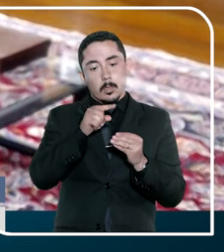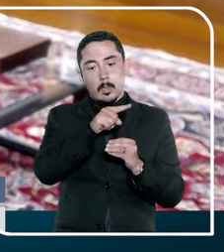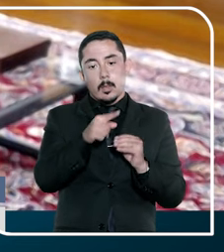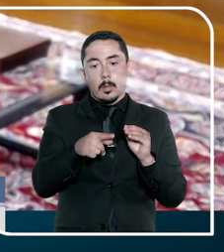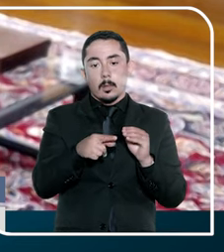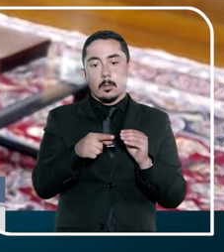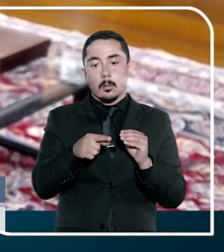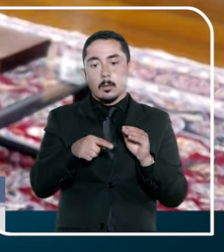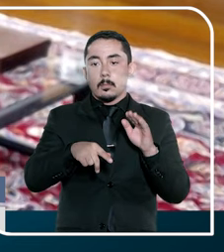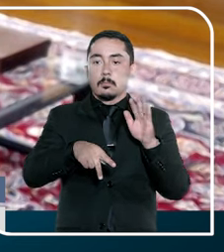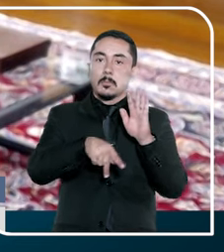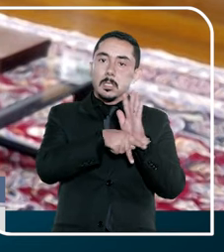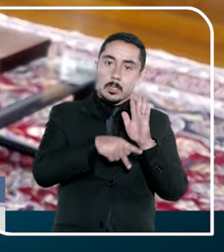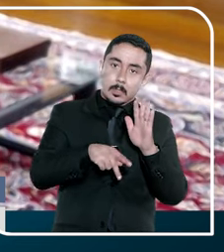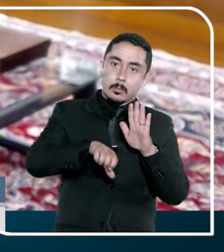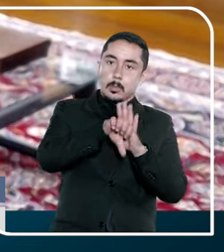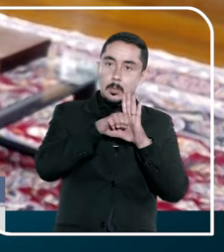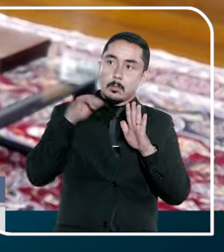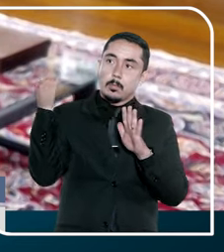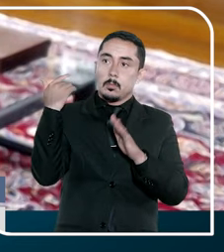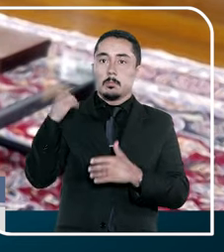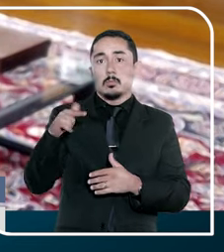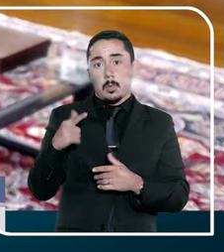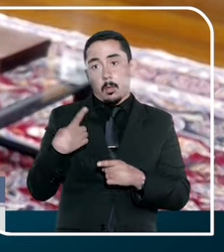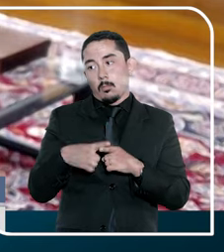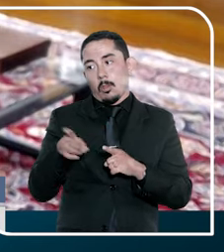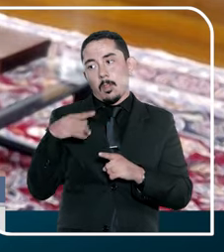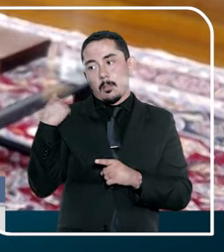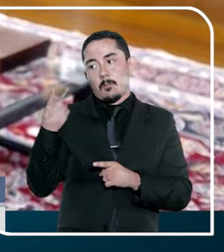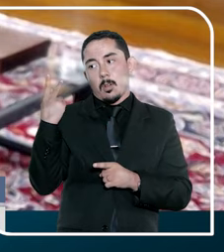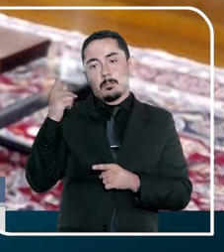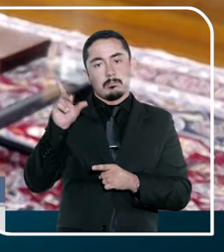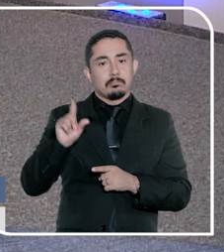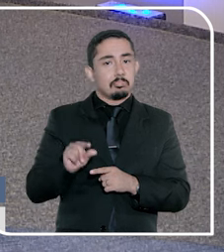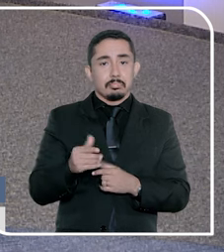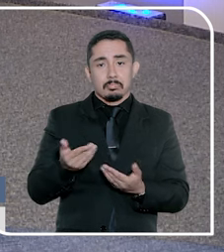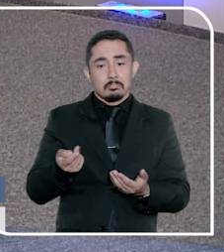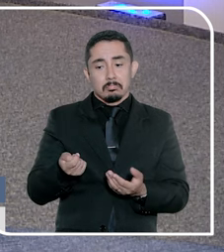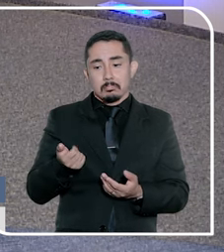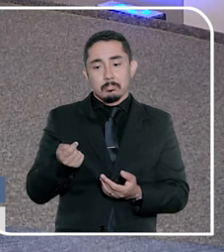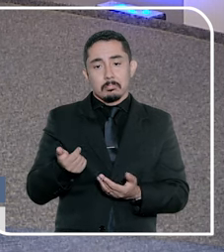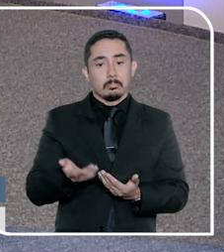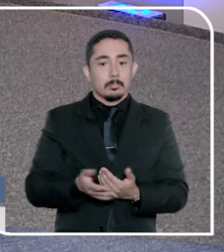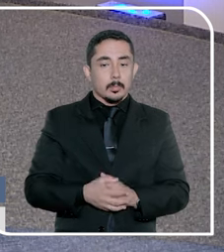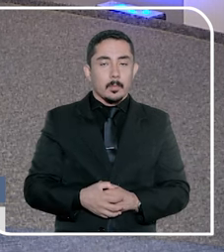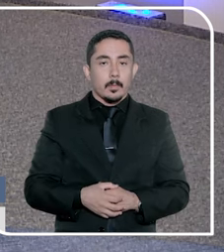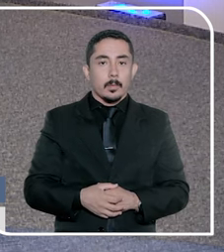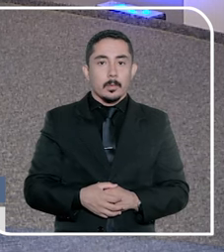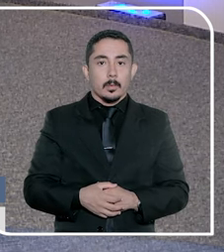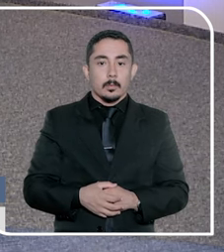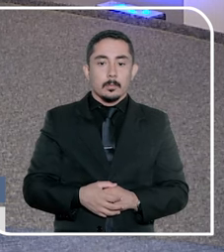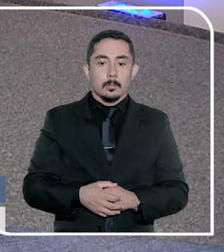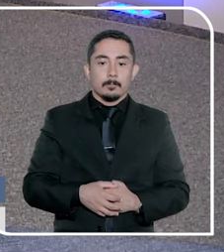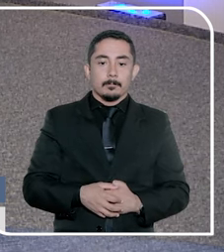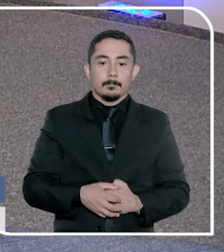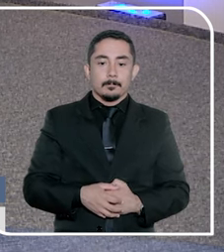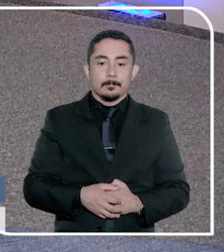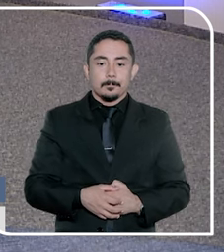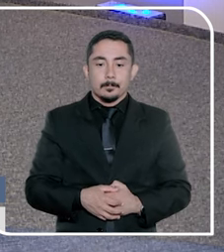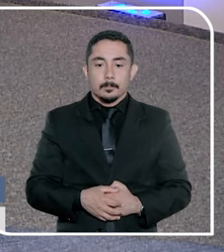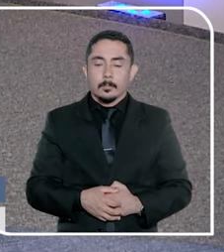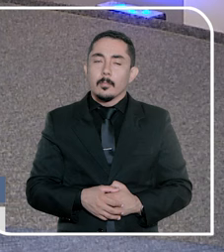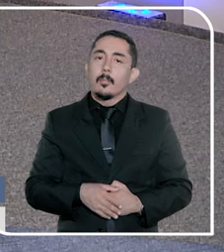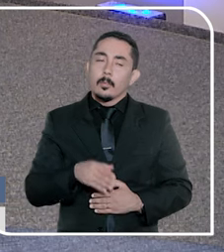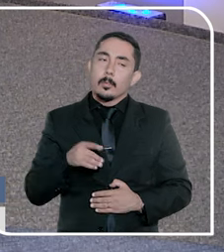insignificância pelo valor irrelevante infinito do bem Ministro já que o senhor tá tocando aí nesse assunto de